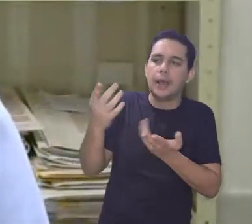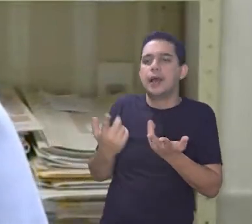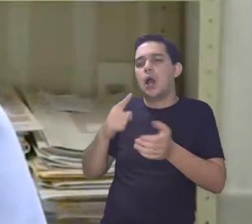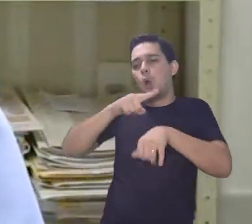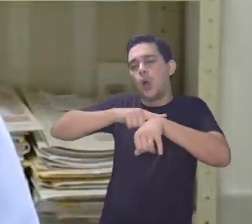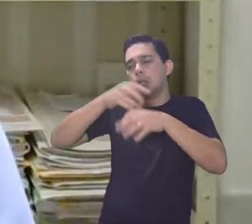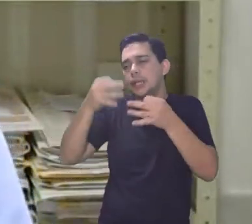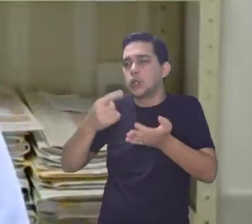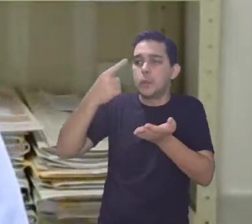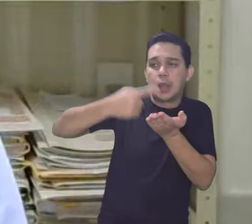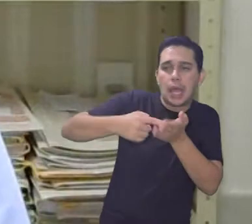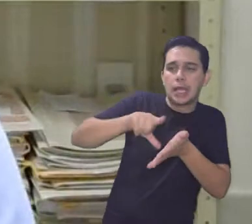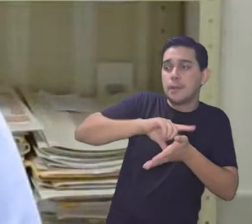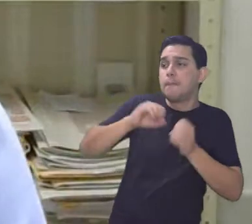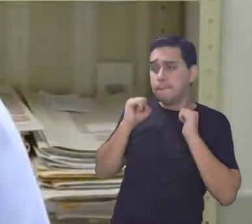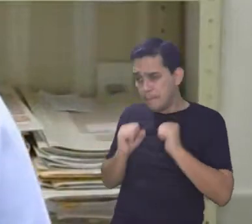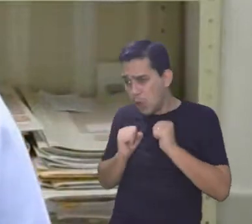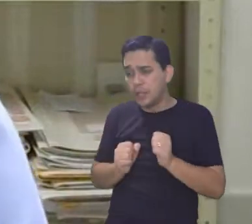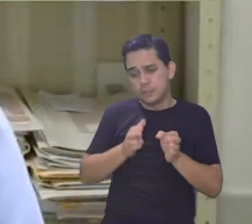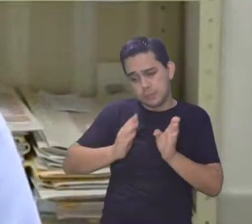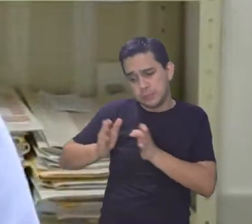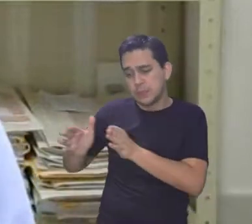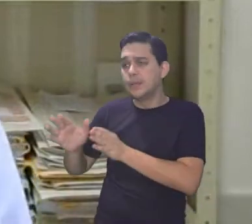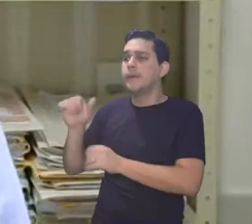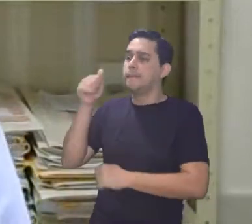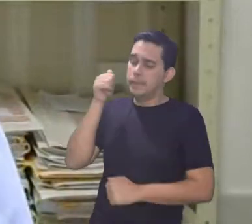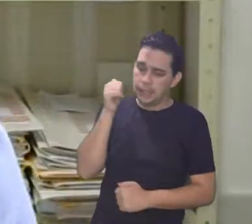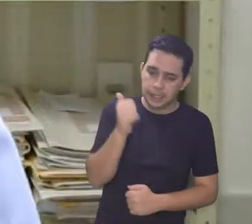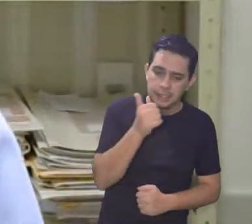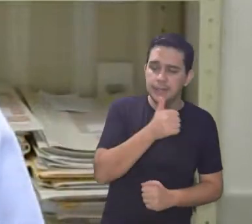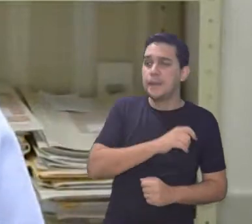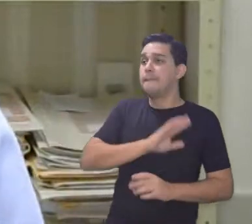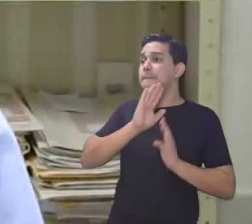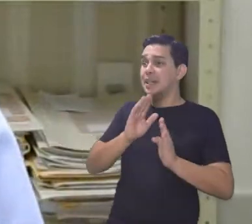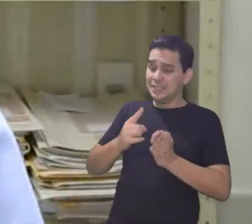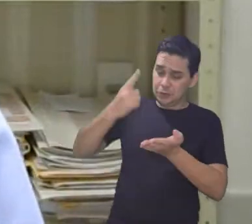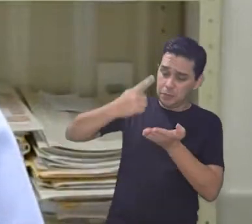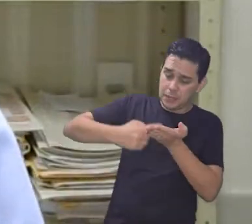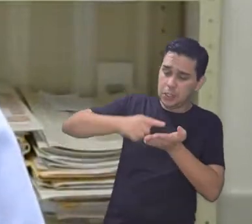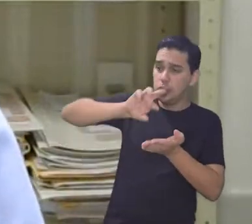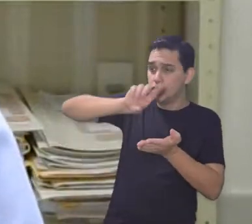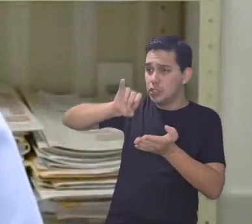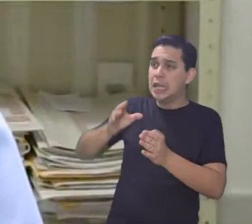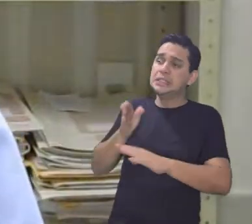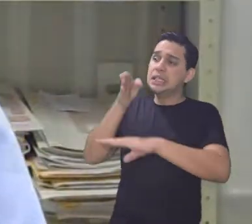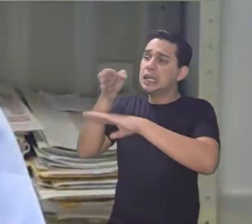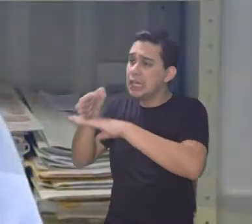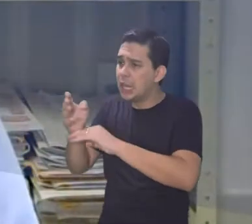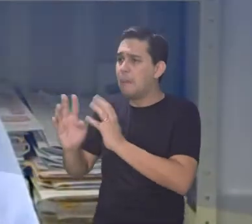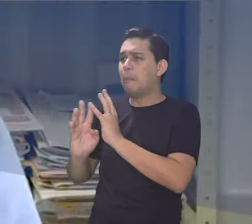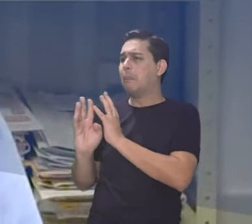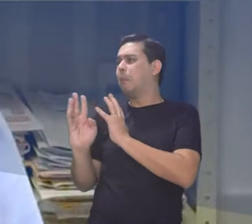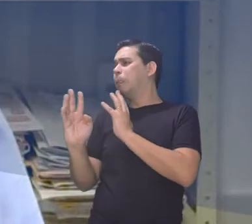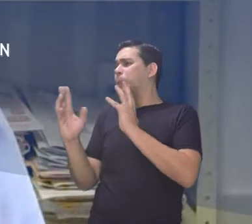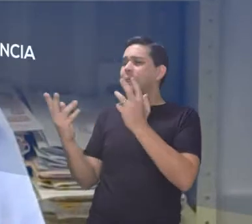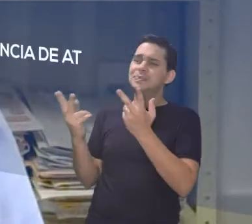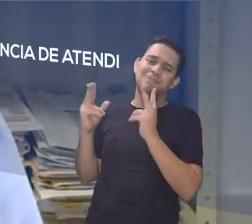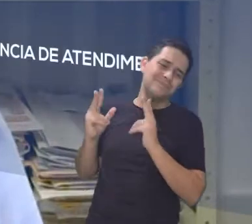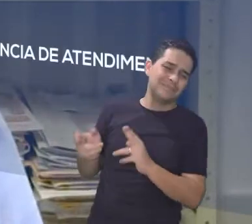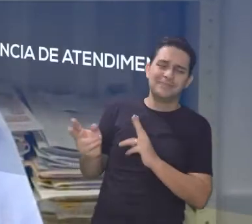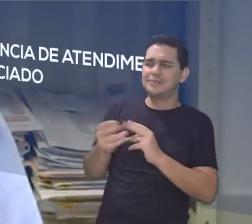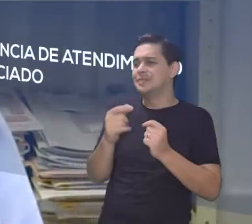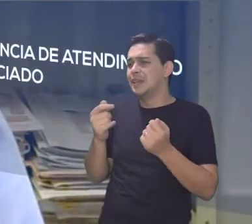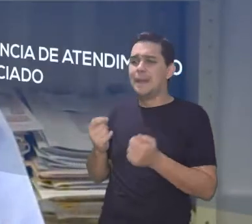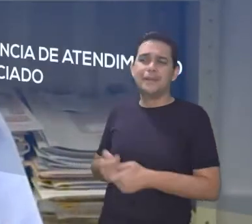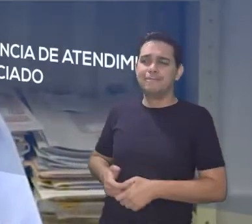condição de integrar um segmento que tem direito à prioridade, ele acaba tendo um atendimento igual a todos os outros, né?